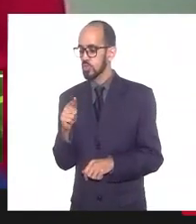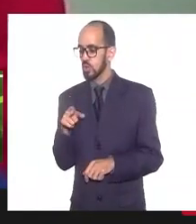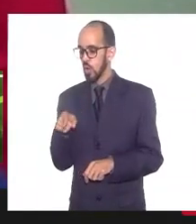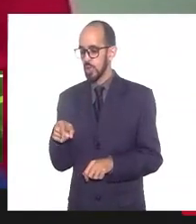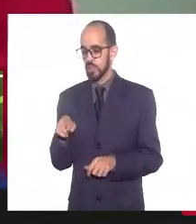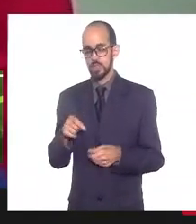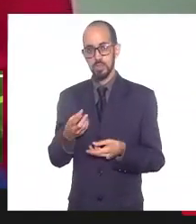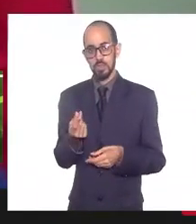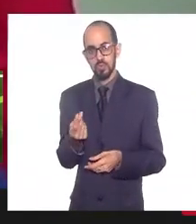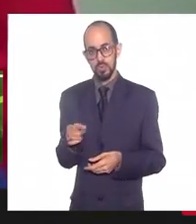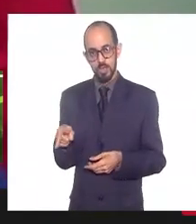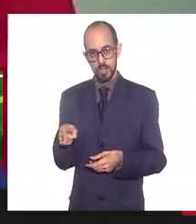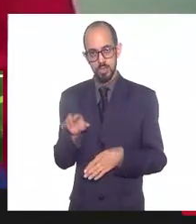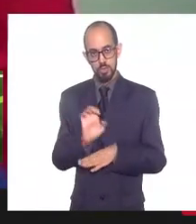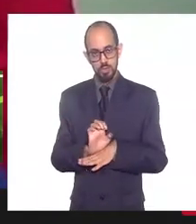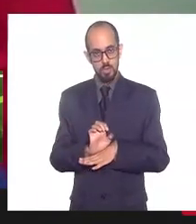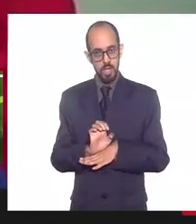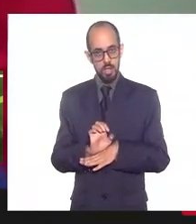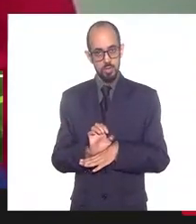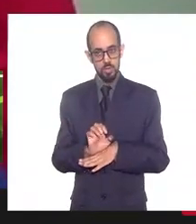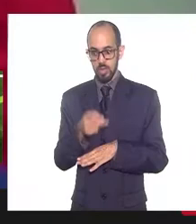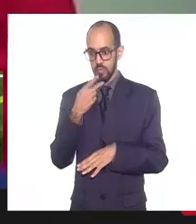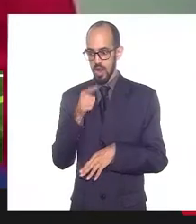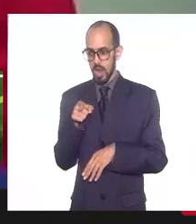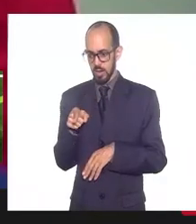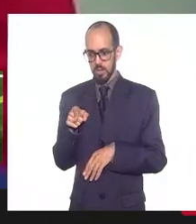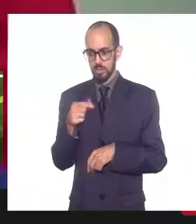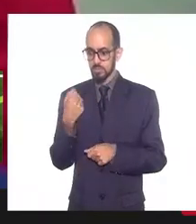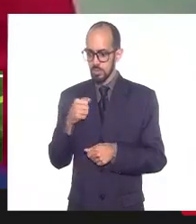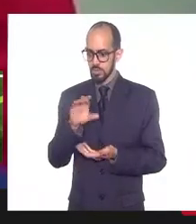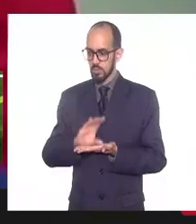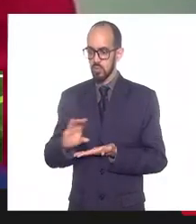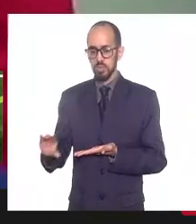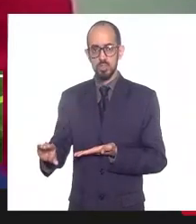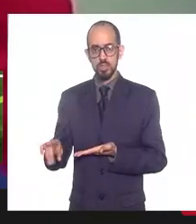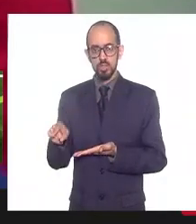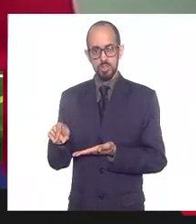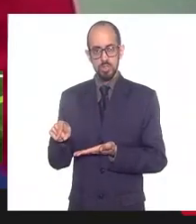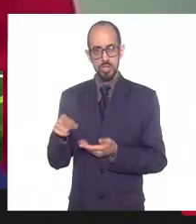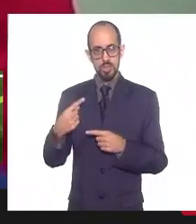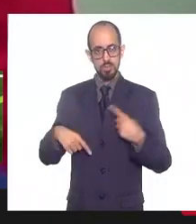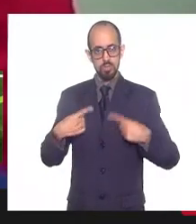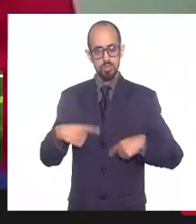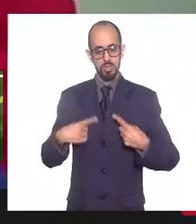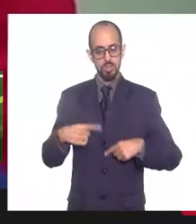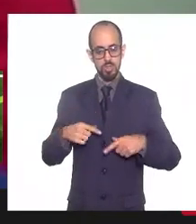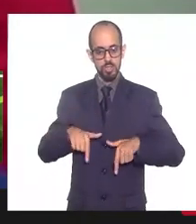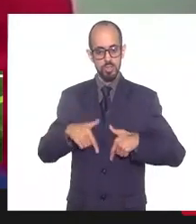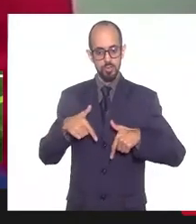das finanças do nosso Estado para o investimento nessas políticas de